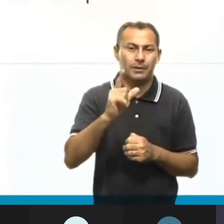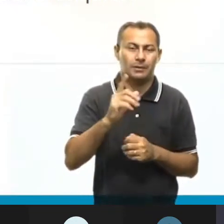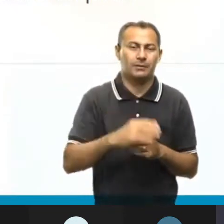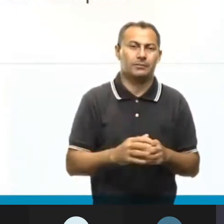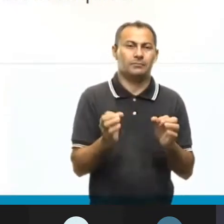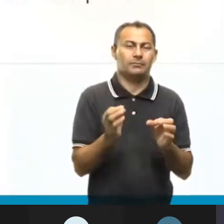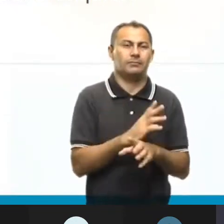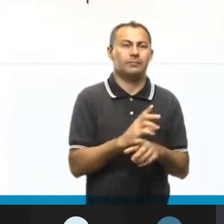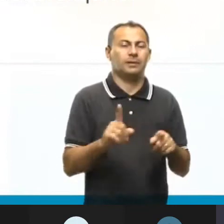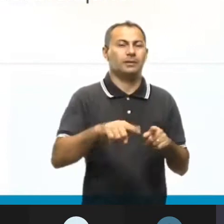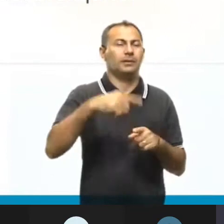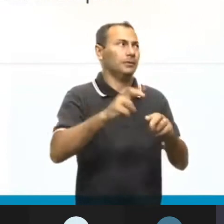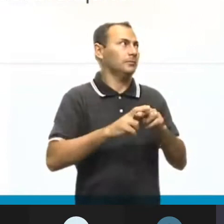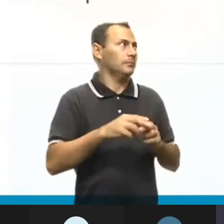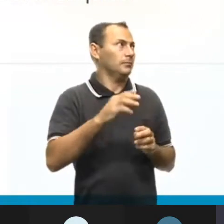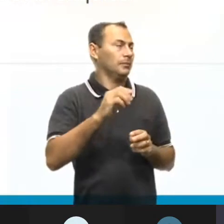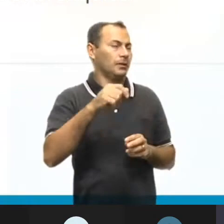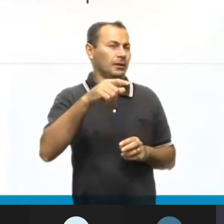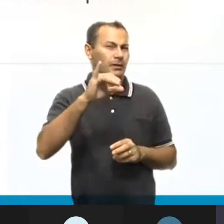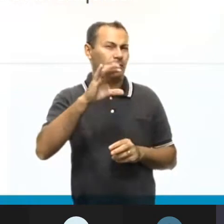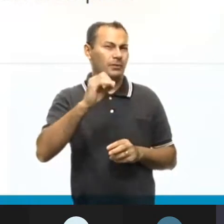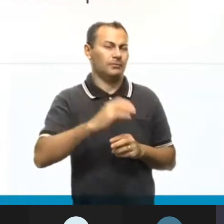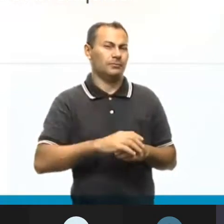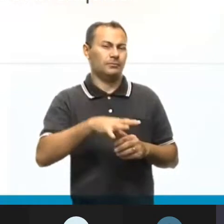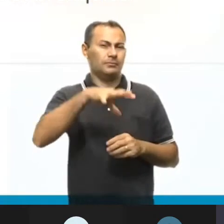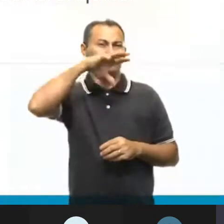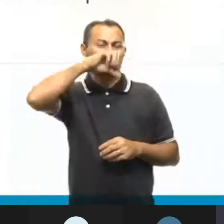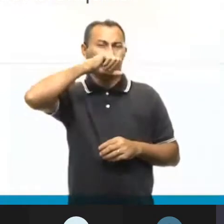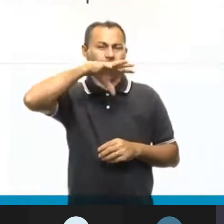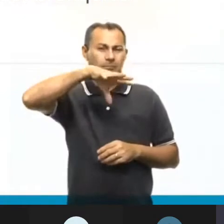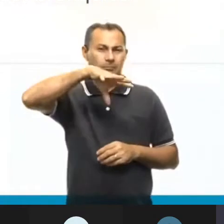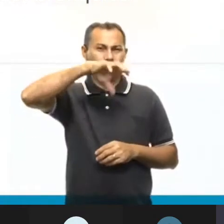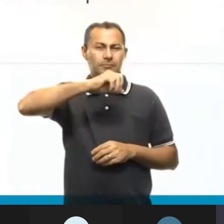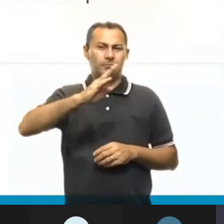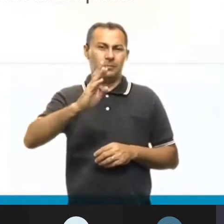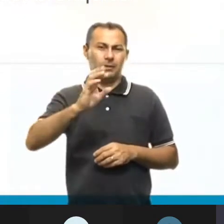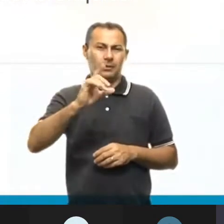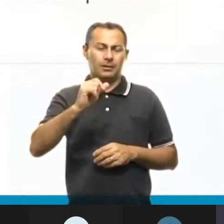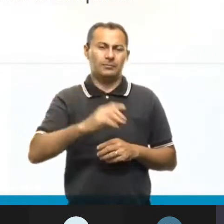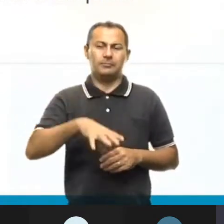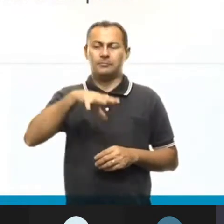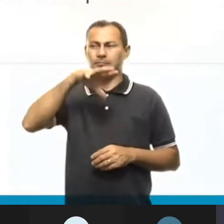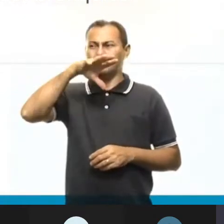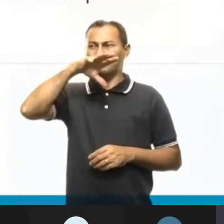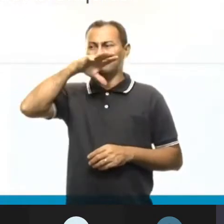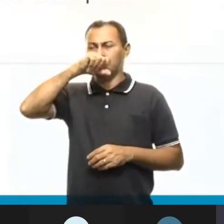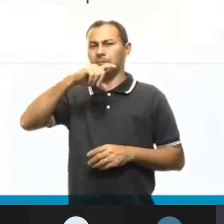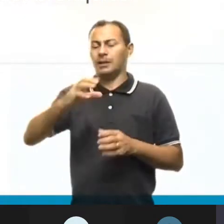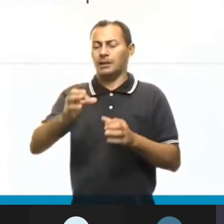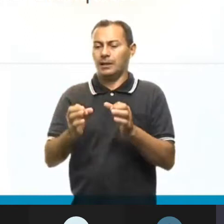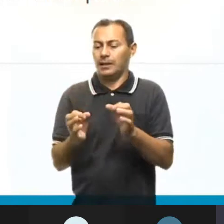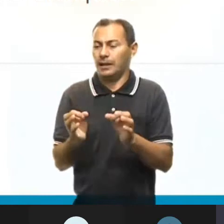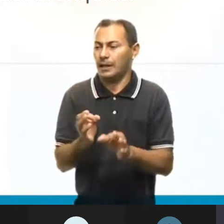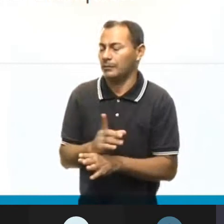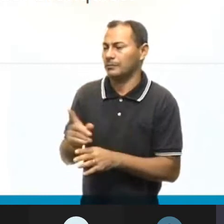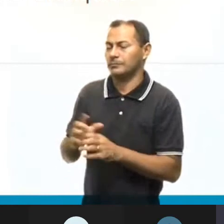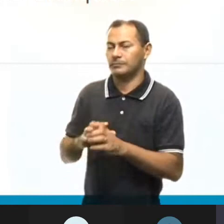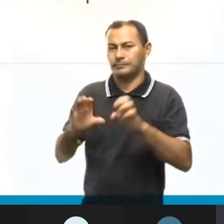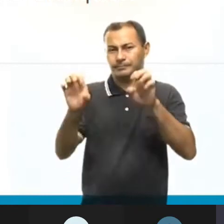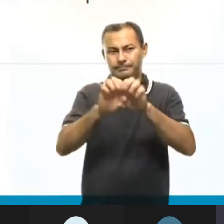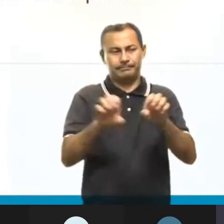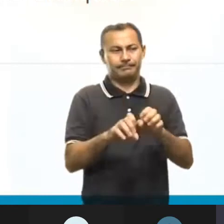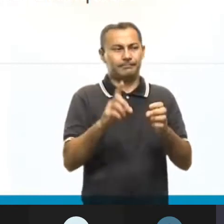bronquíolo terminal e depois os bronquíolos respiratórios. E os bronquíolos respiratórios, eles terminam